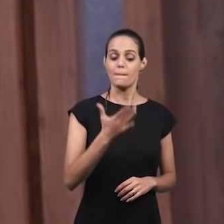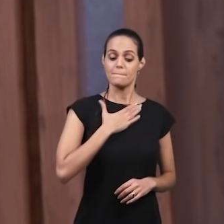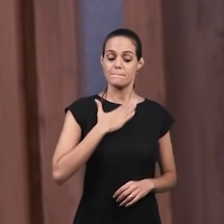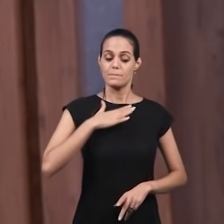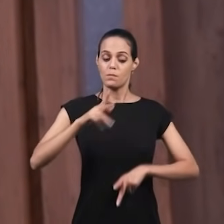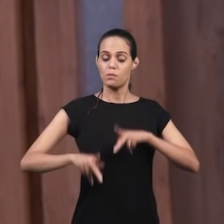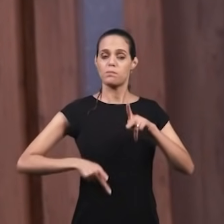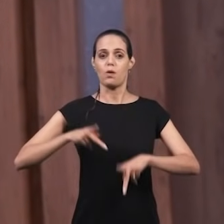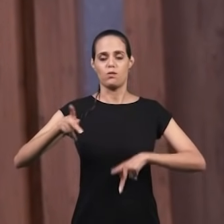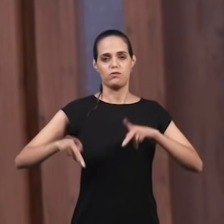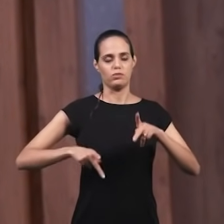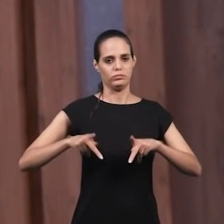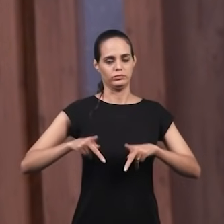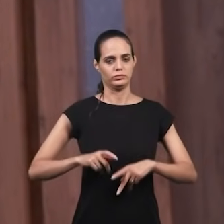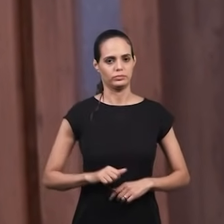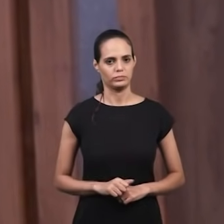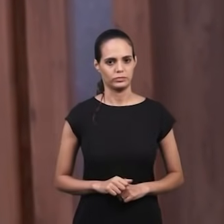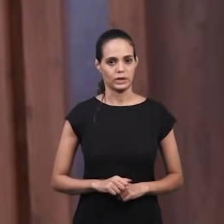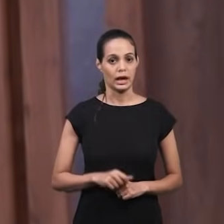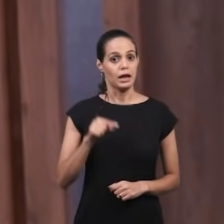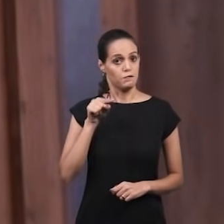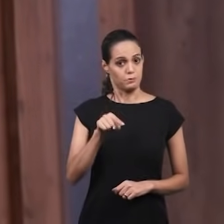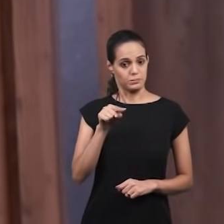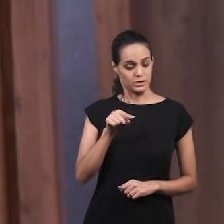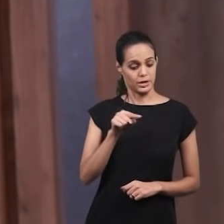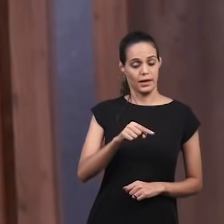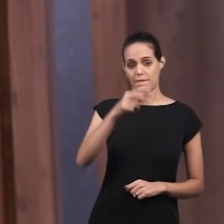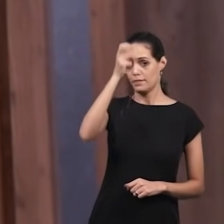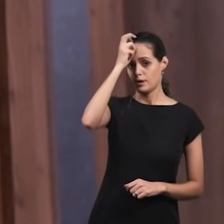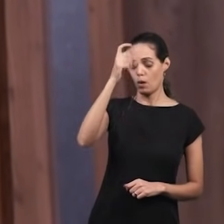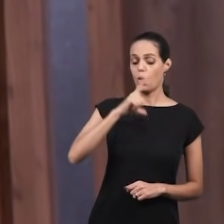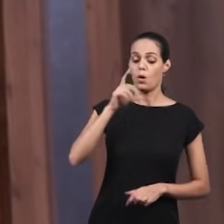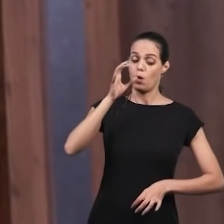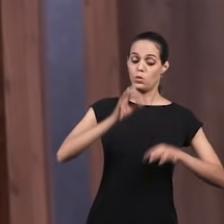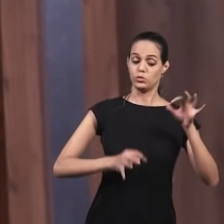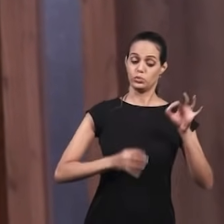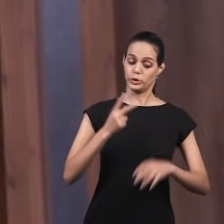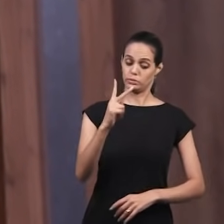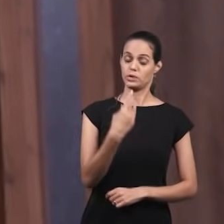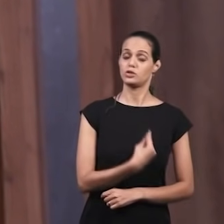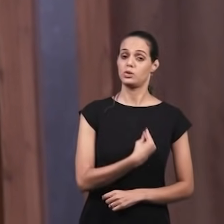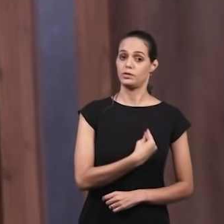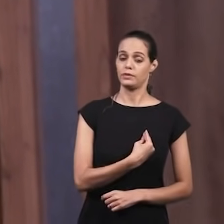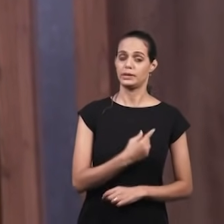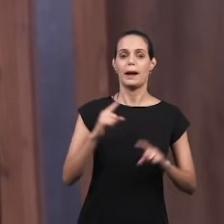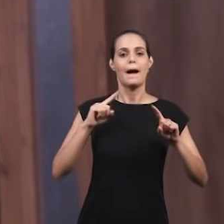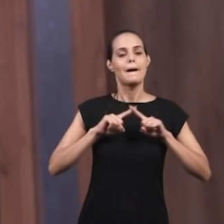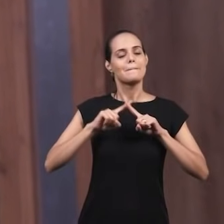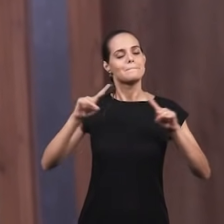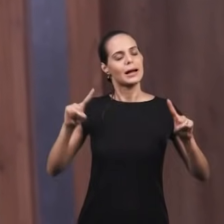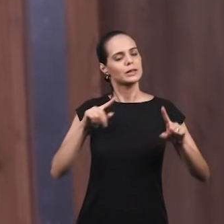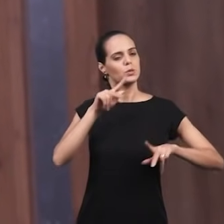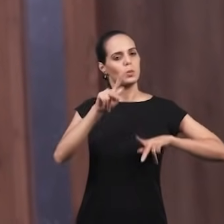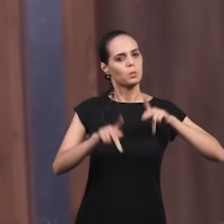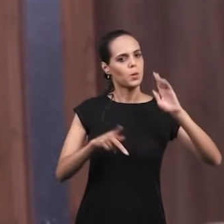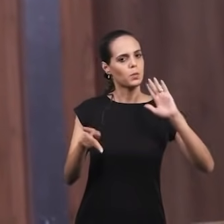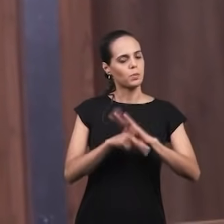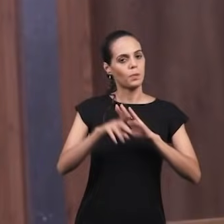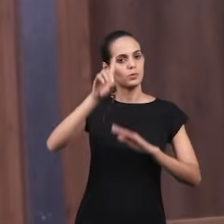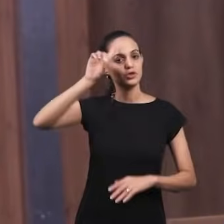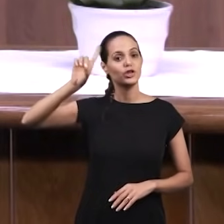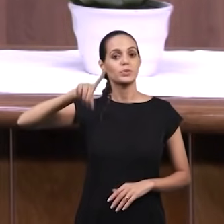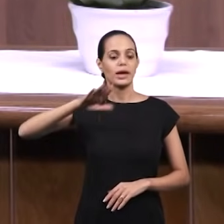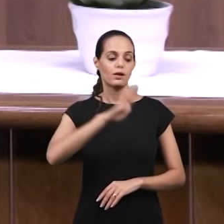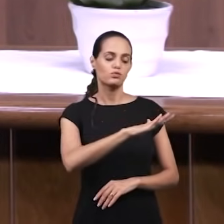Ele adverte dizendo o seguinte: olha, para você, Faraó, há um juízo. Agora, para o meu povo, é